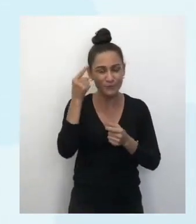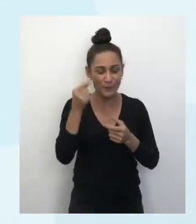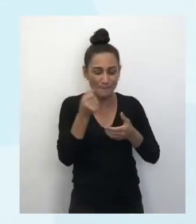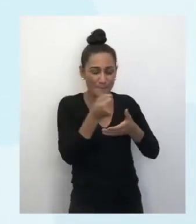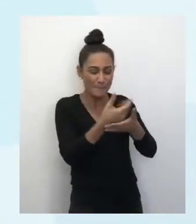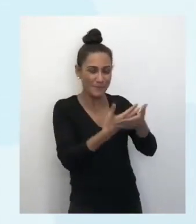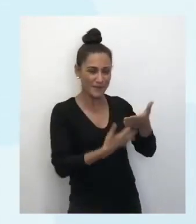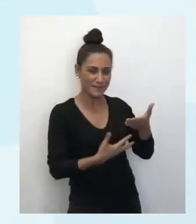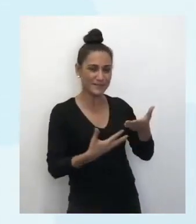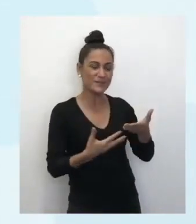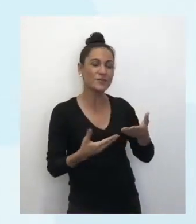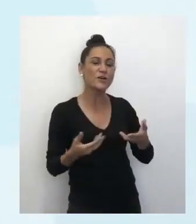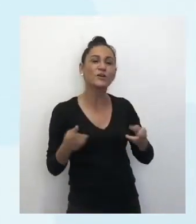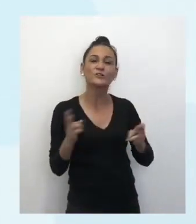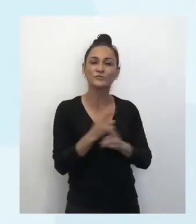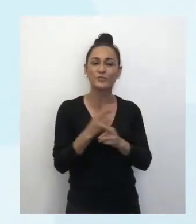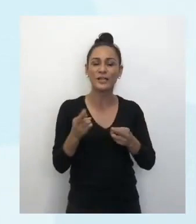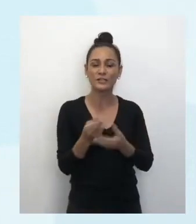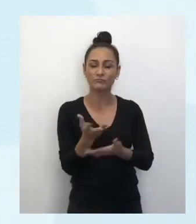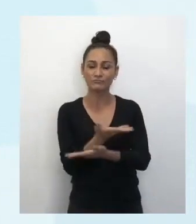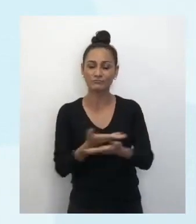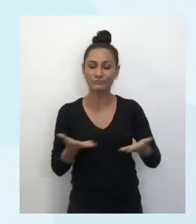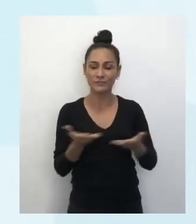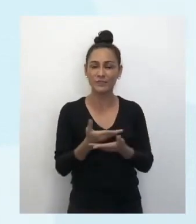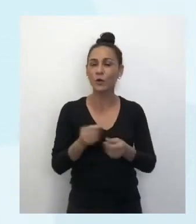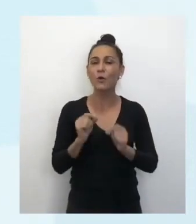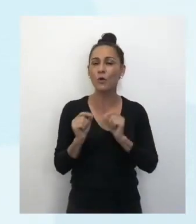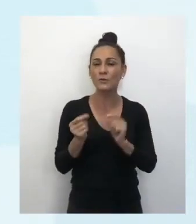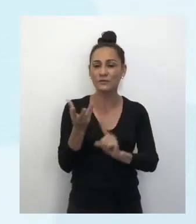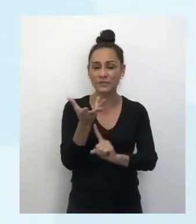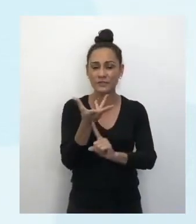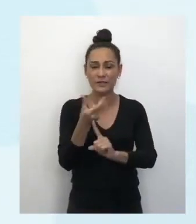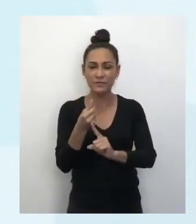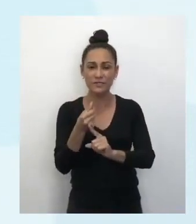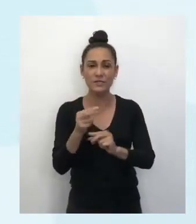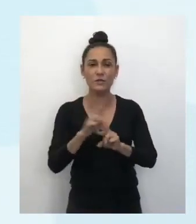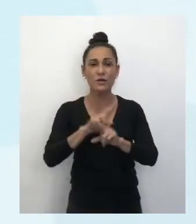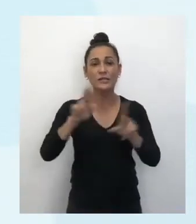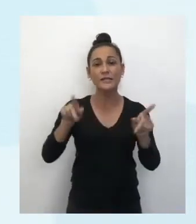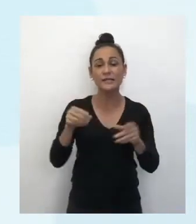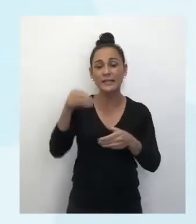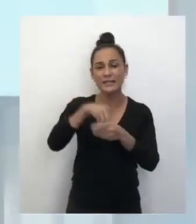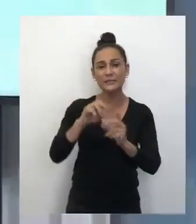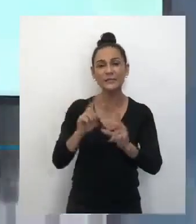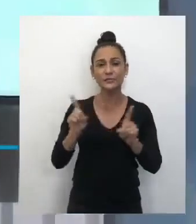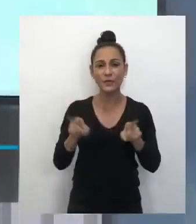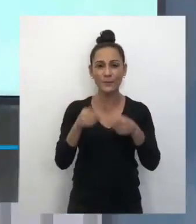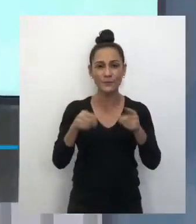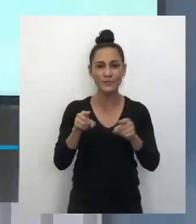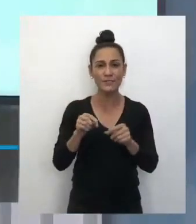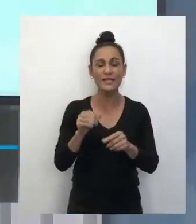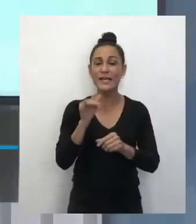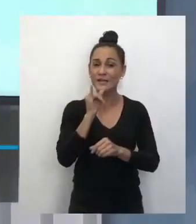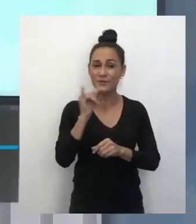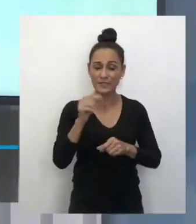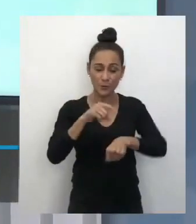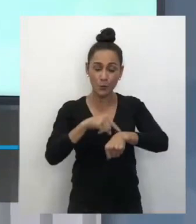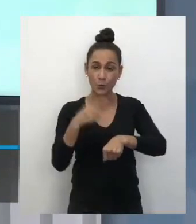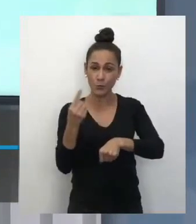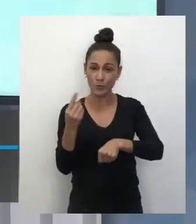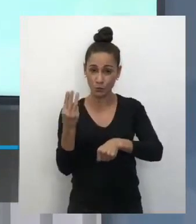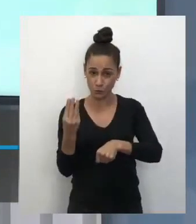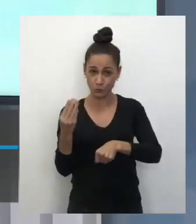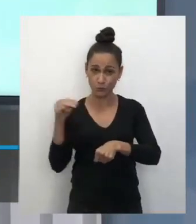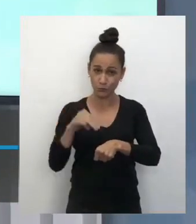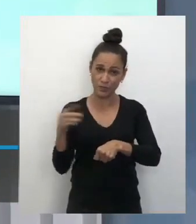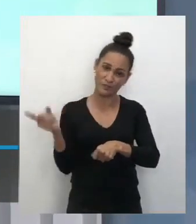da aula de hoje. O que vocês entendem por intervenção artística em música? Citem um exemplo para mim. É 1 minutinho, a gente volta